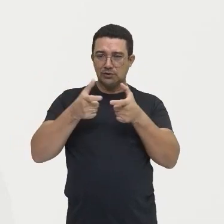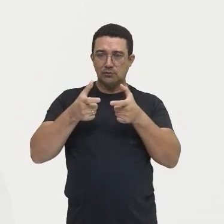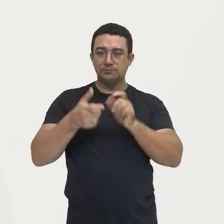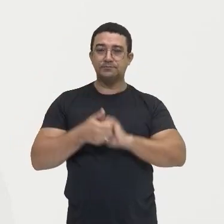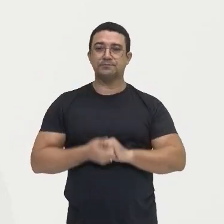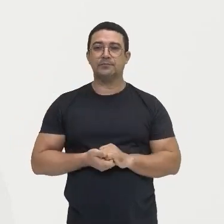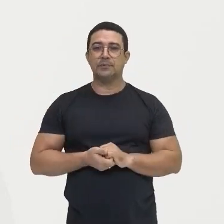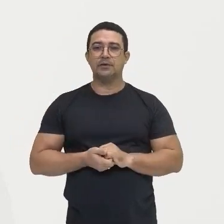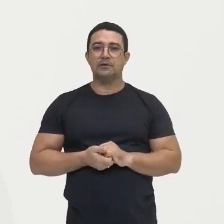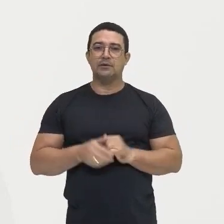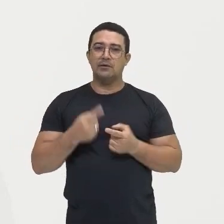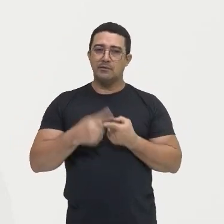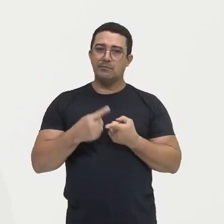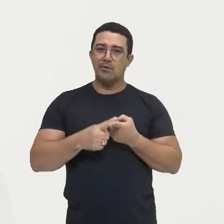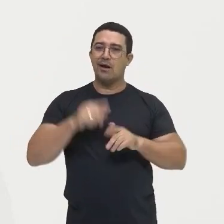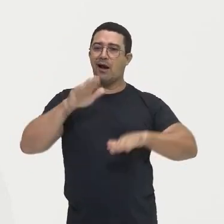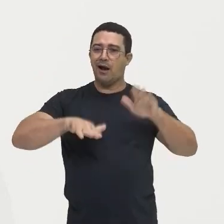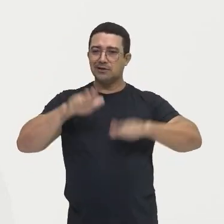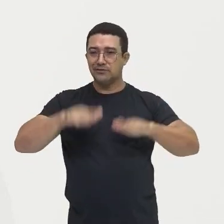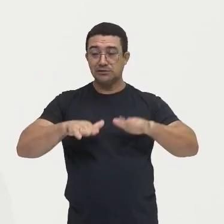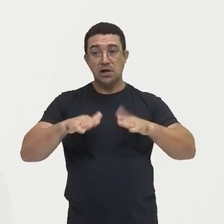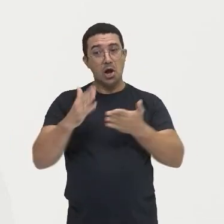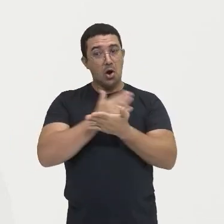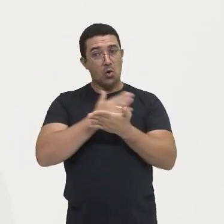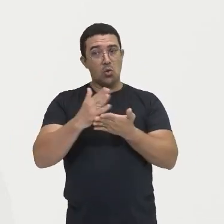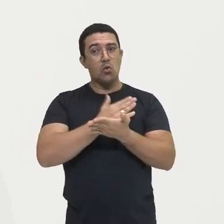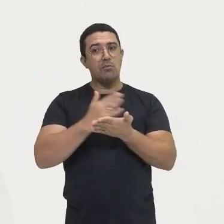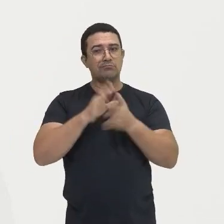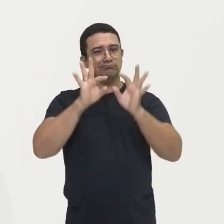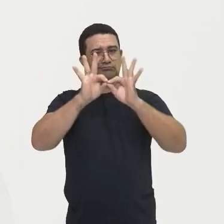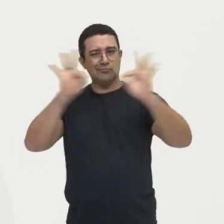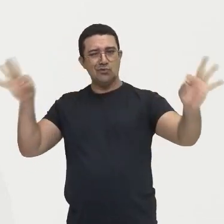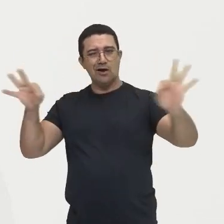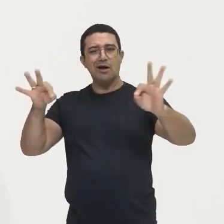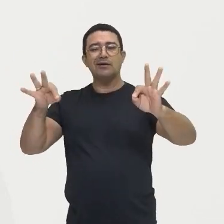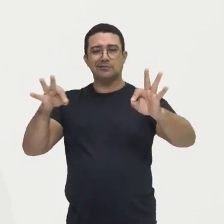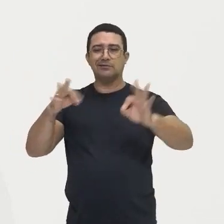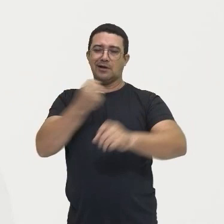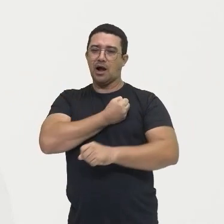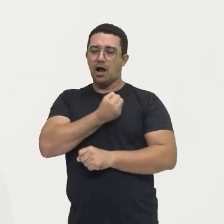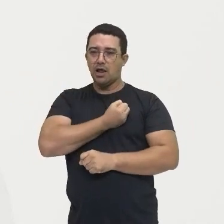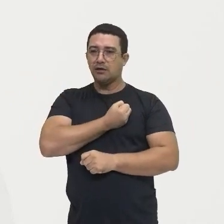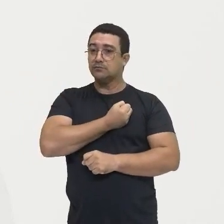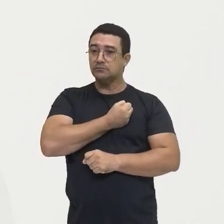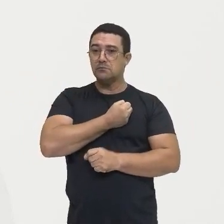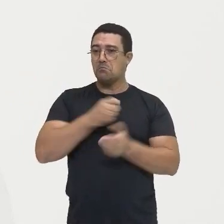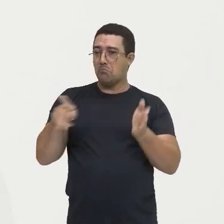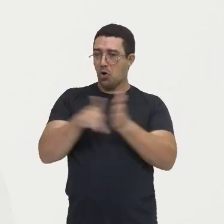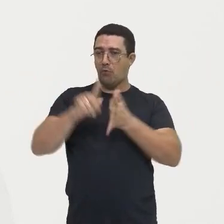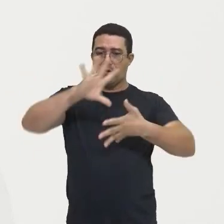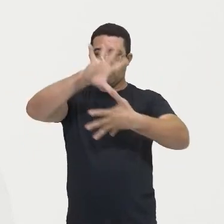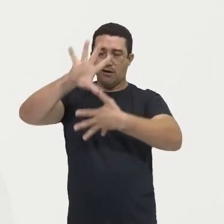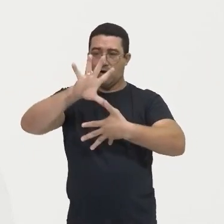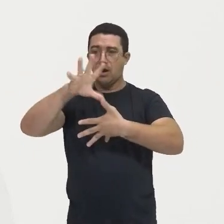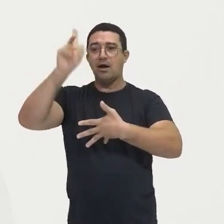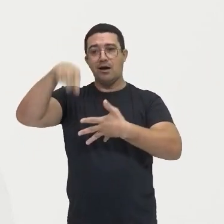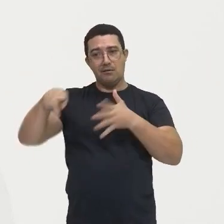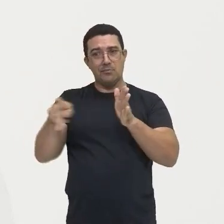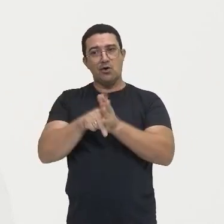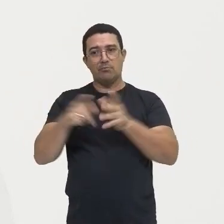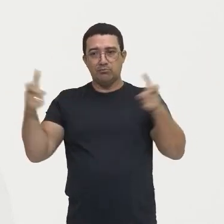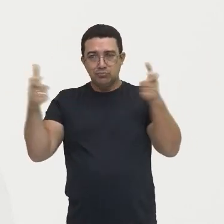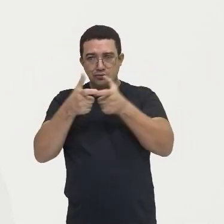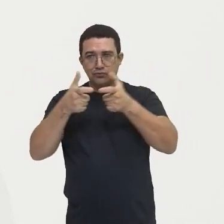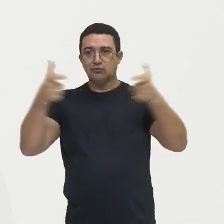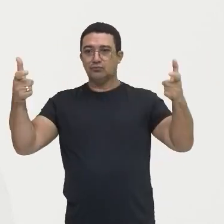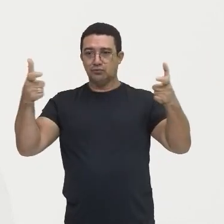nem toda escala ela é de redução. A cartográfica, sim, tá bom? Mas a gente pode ter uma escala de ampliação. Um exemplo,